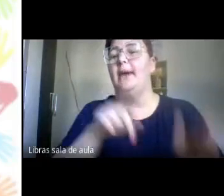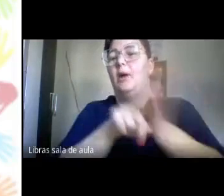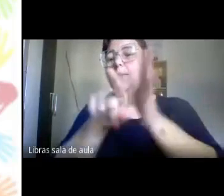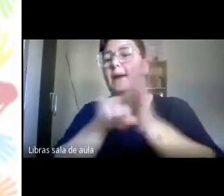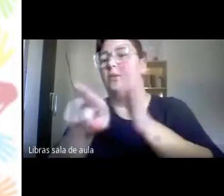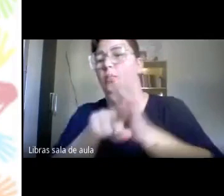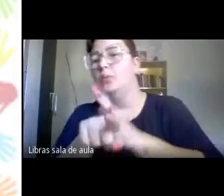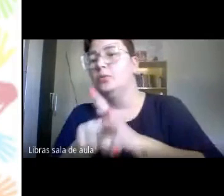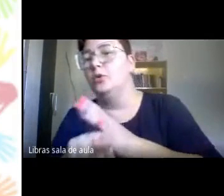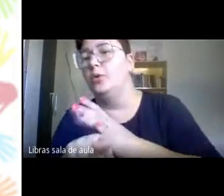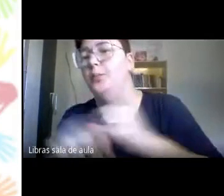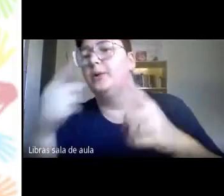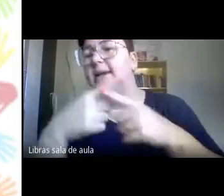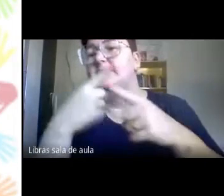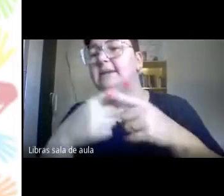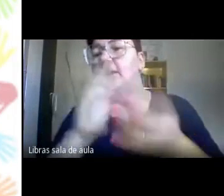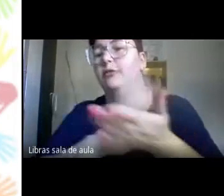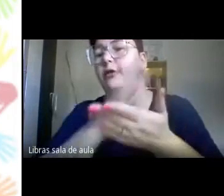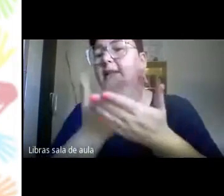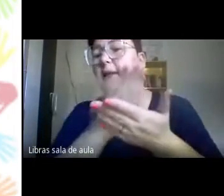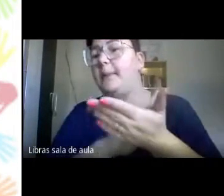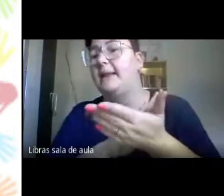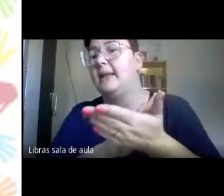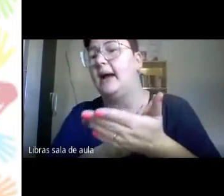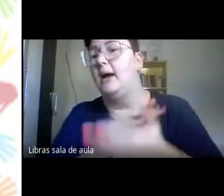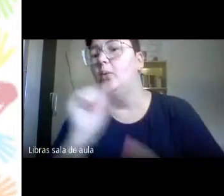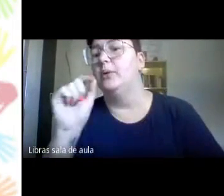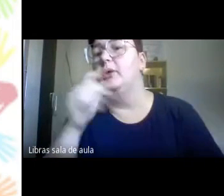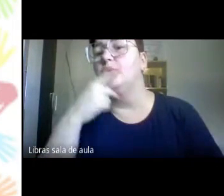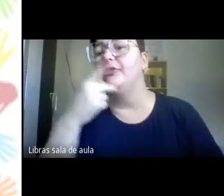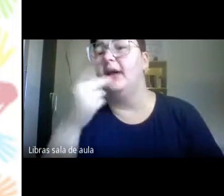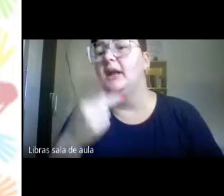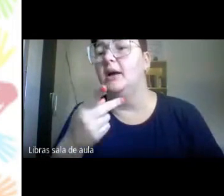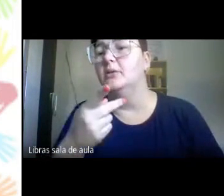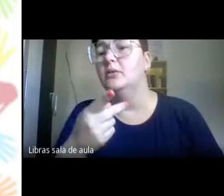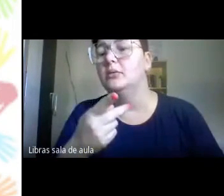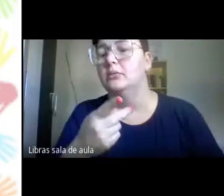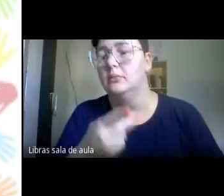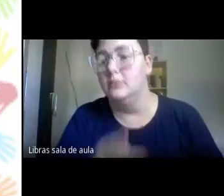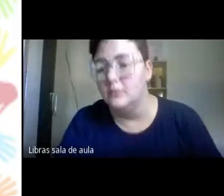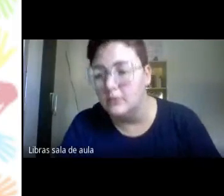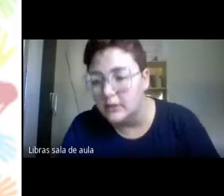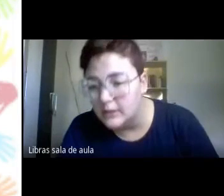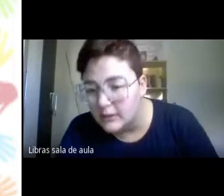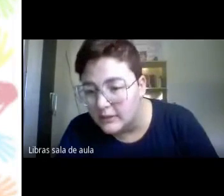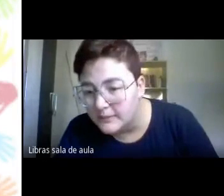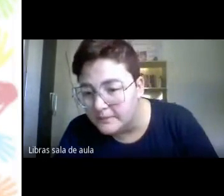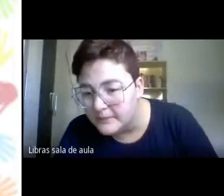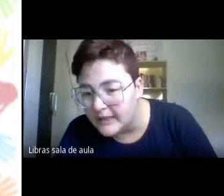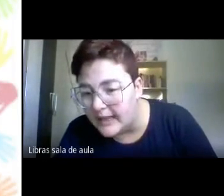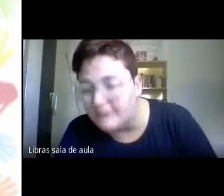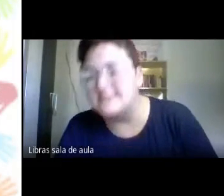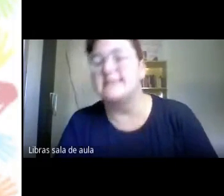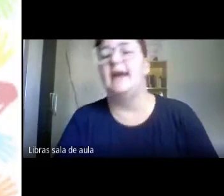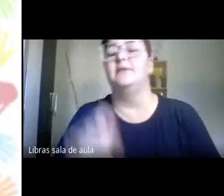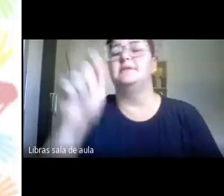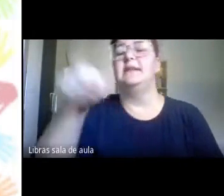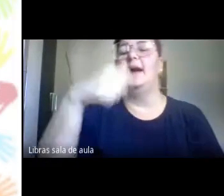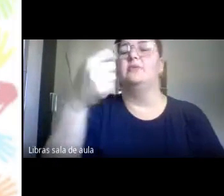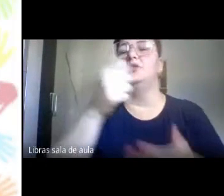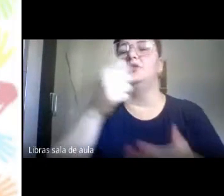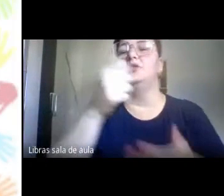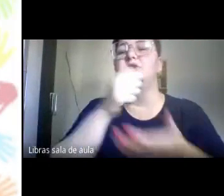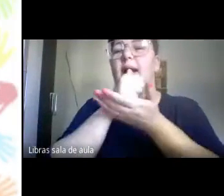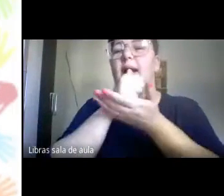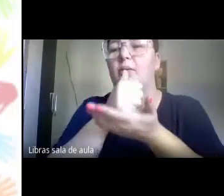Eu pergunto, porque senão eu vou interpretar o que eu tô falando. Ah, vocês querem o